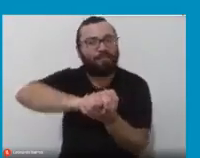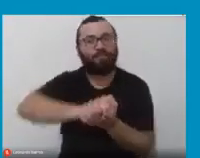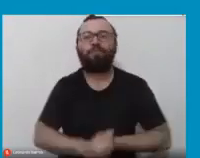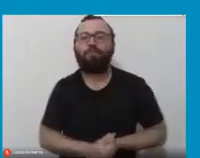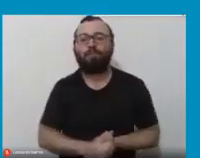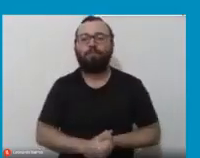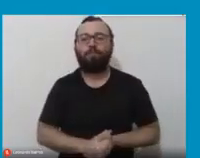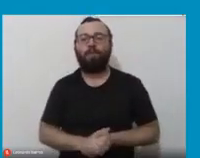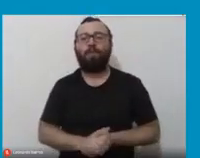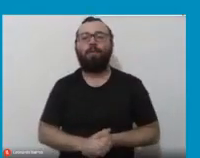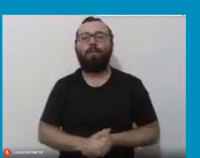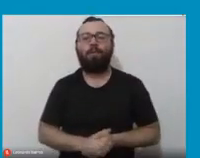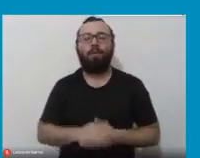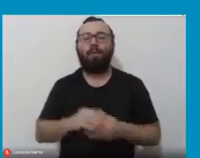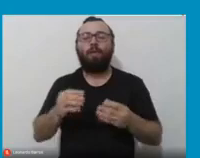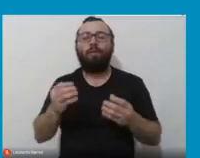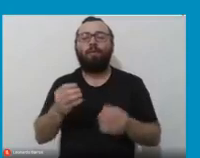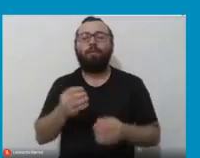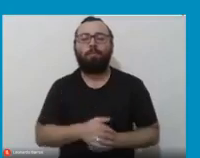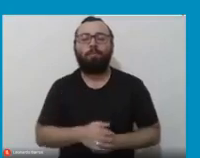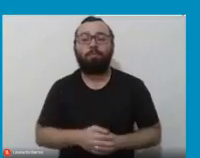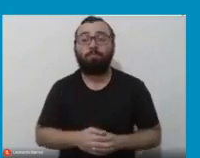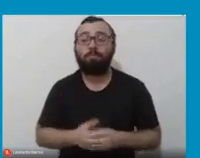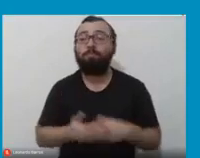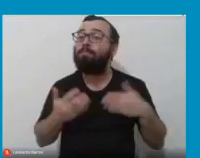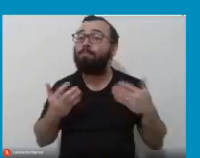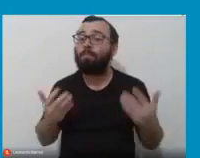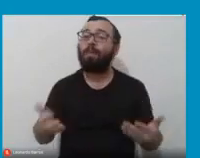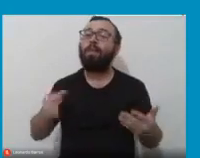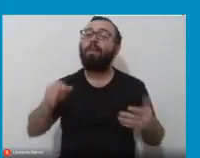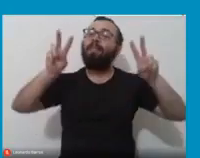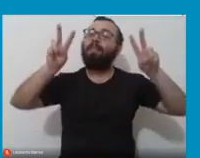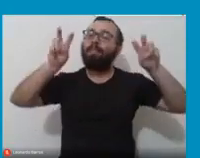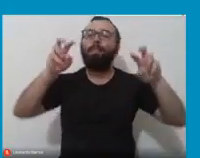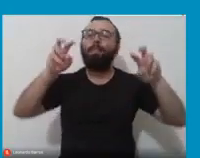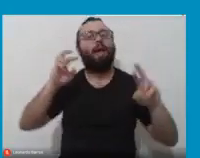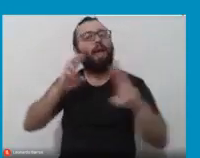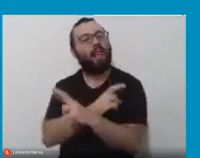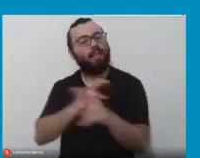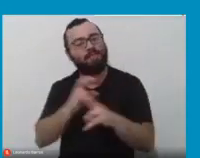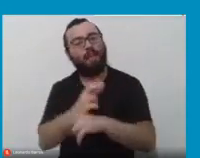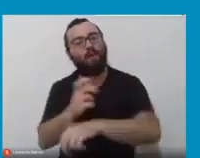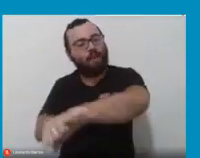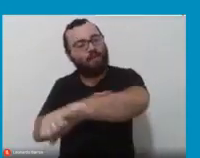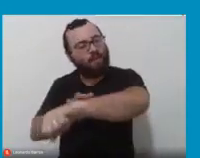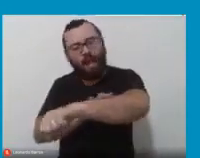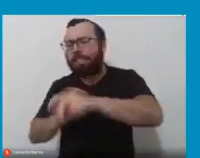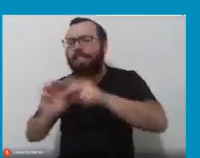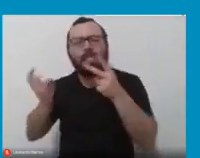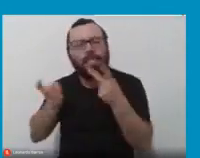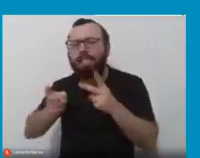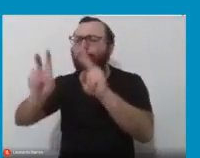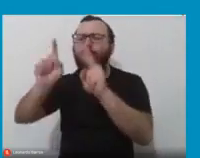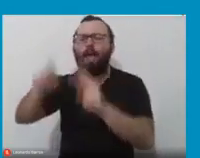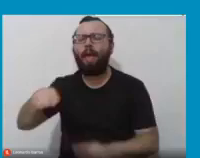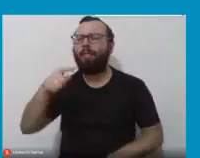tendências dos casamentos interraciais no Brasil. Então, o tema das relações raciais sempre foi um tema que me